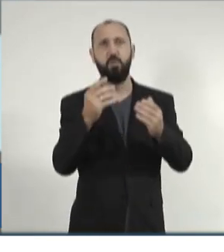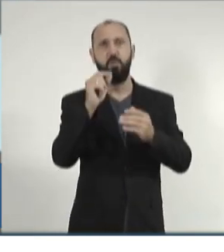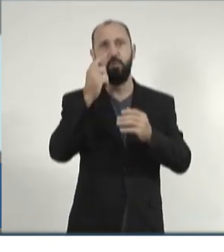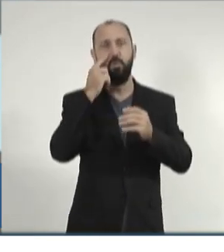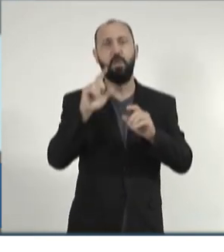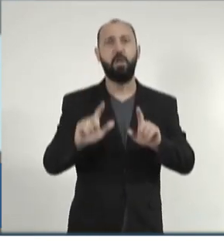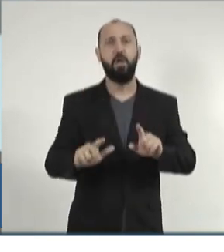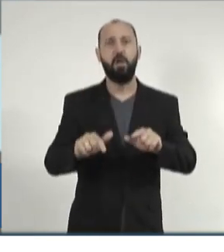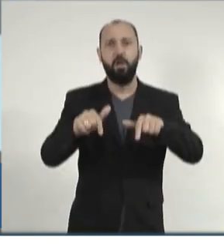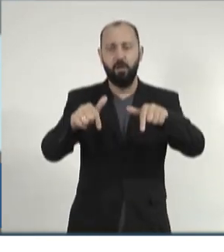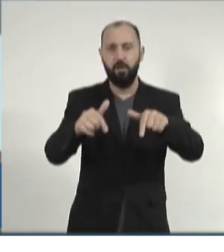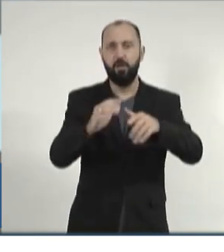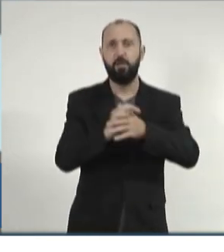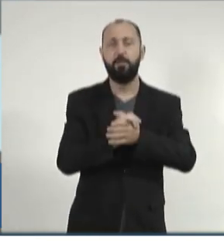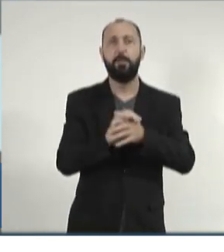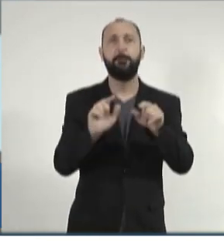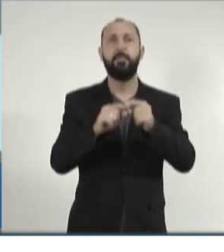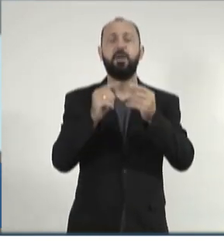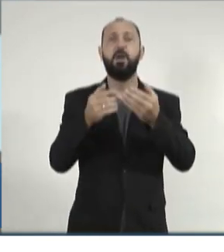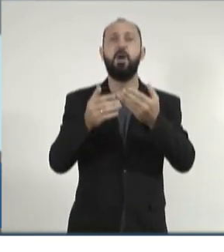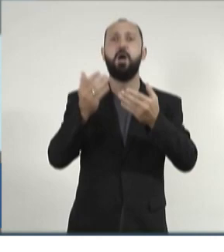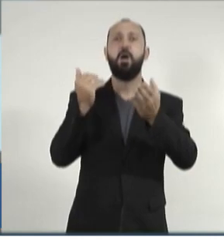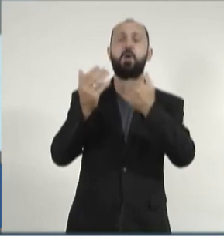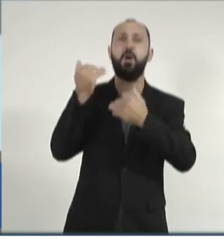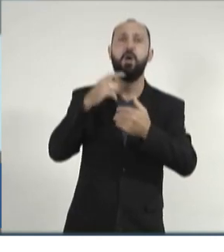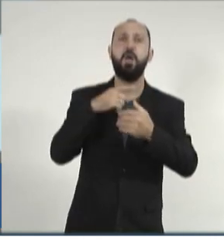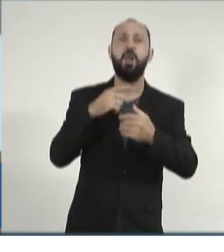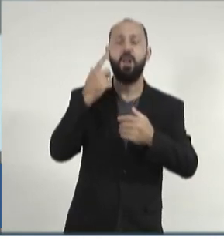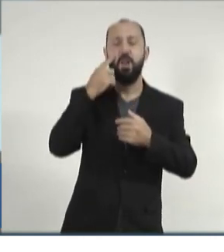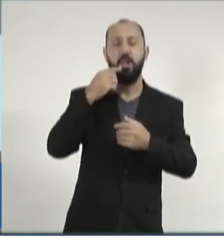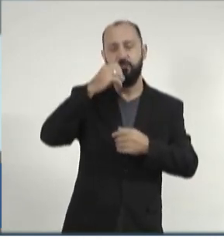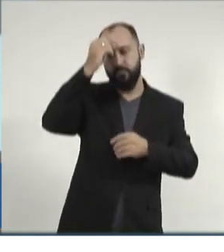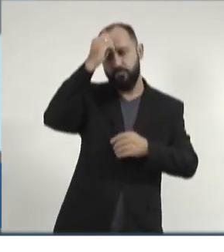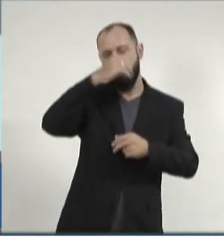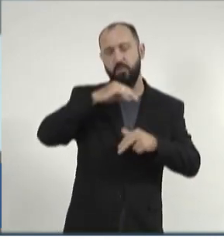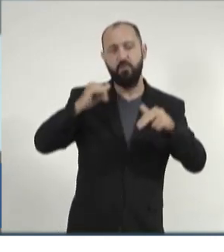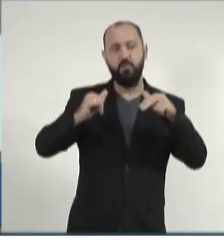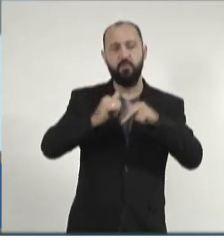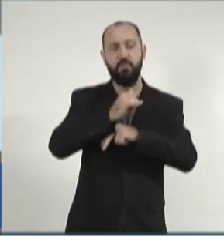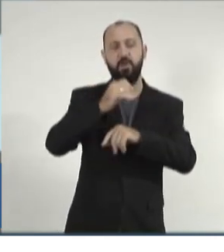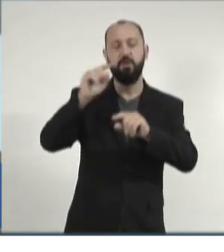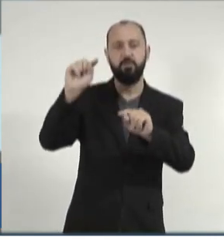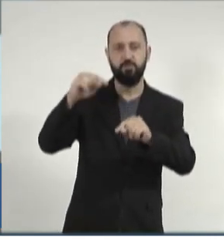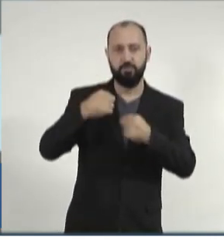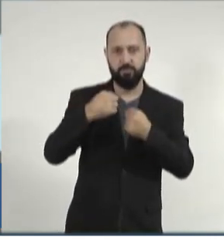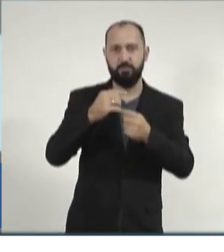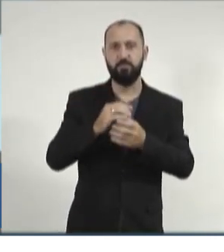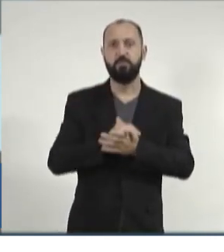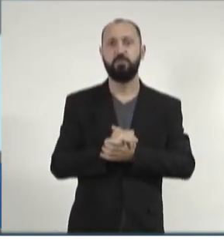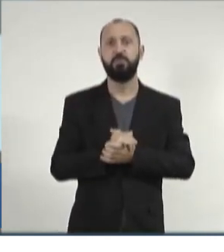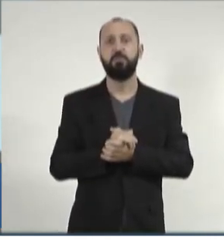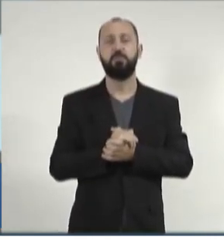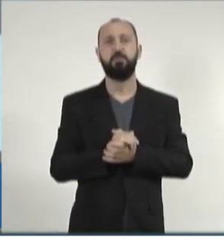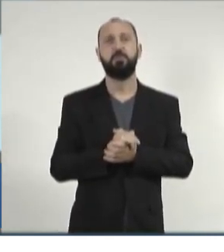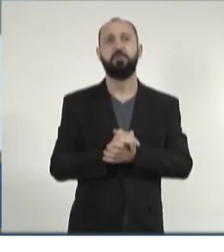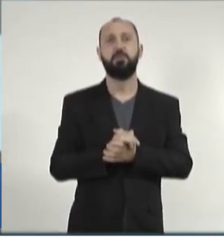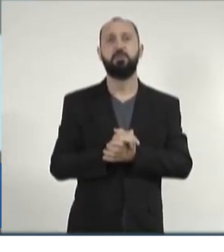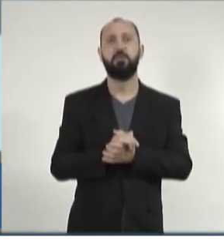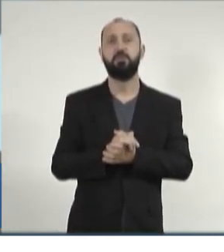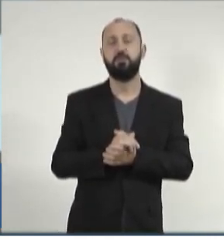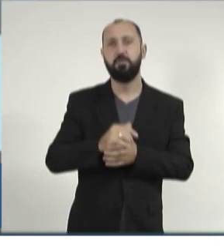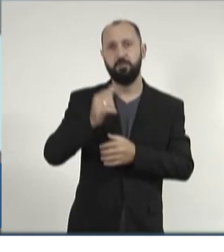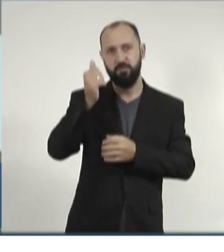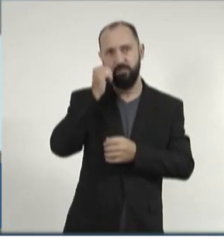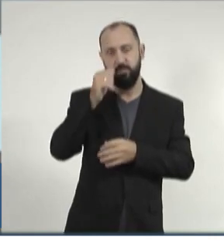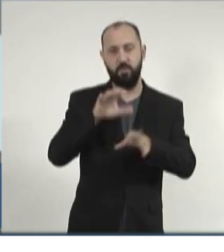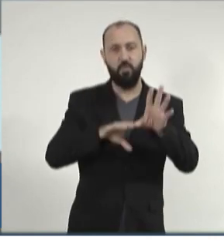uma ativista, né? Mas no passado, ela foi vítima de violência. E a Maria da Penha era uma